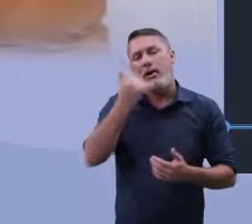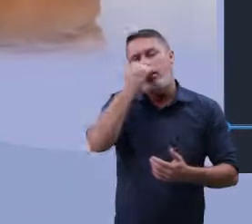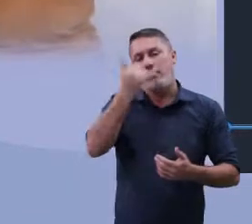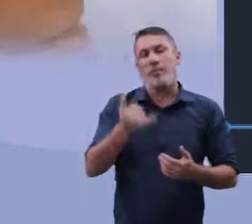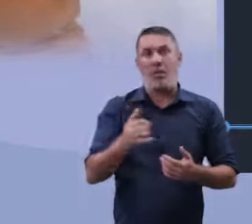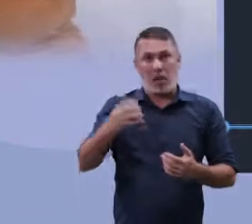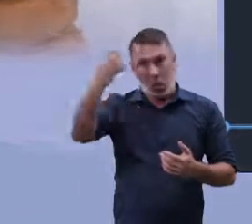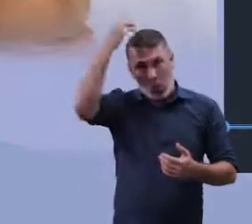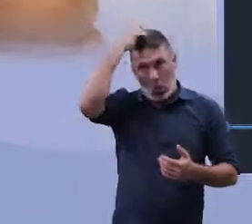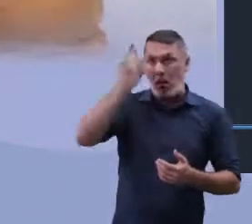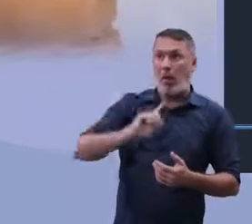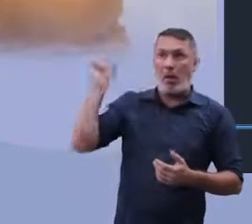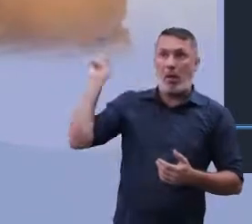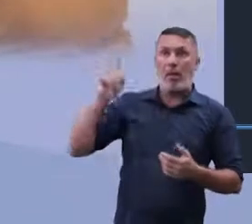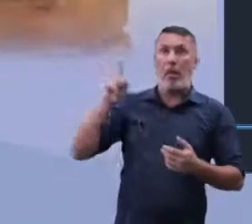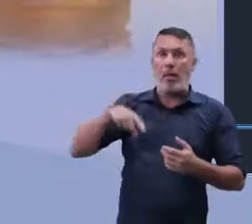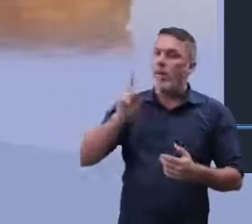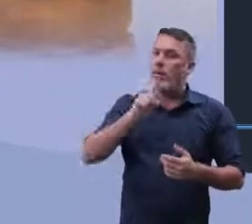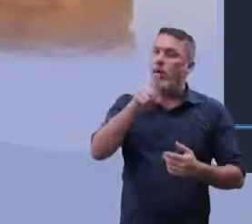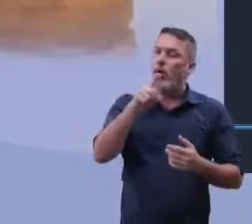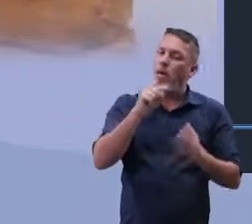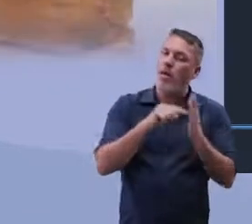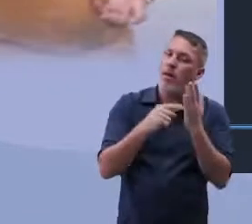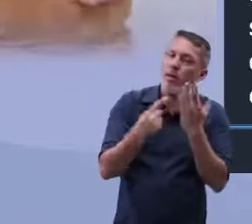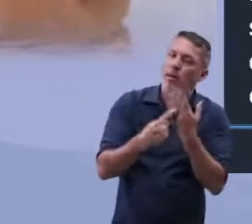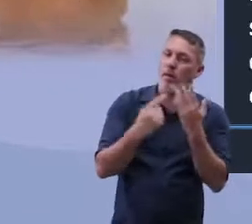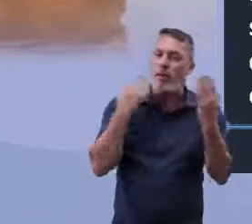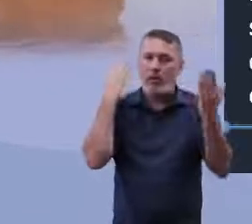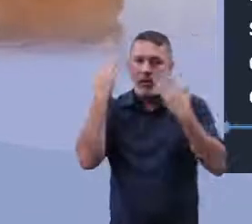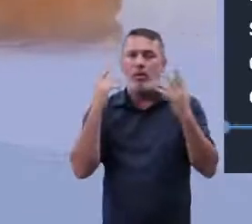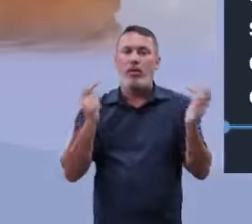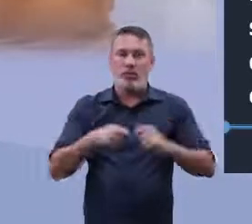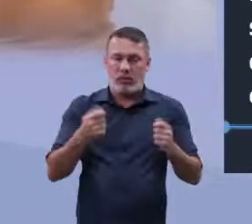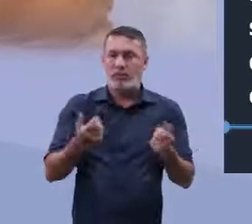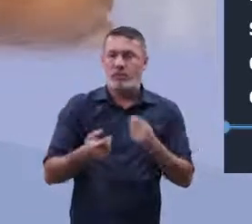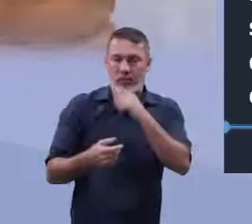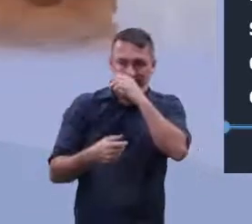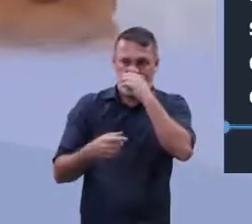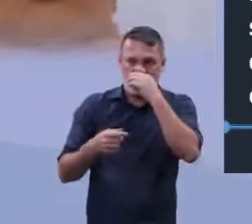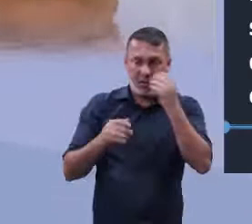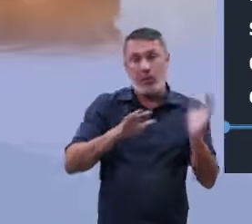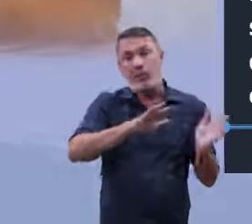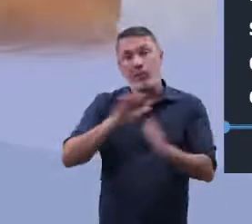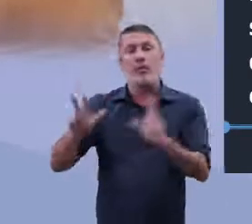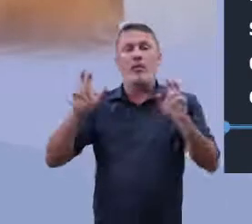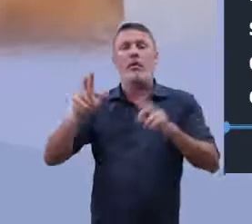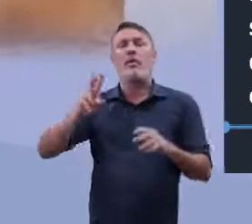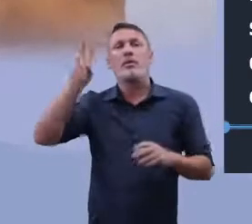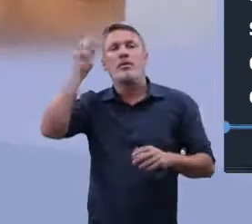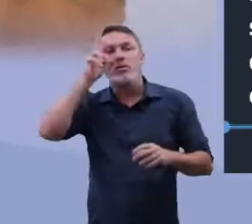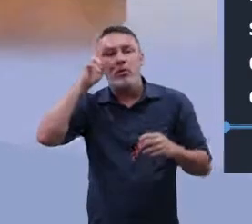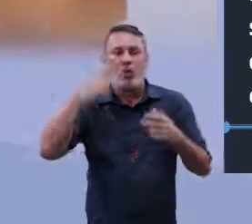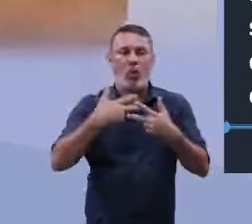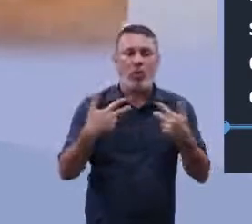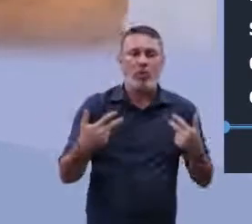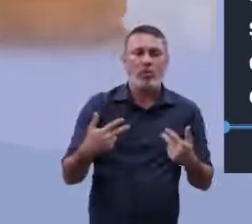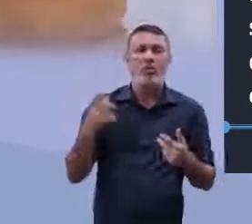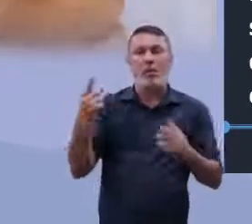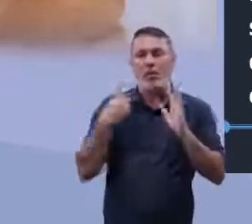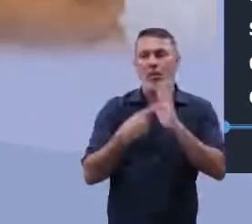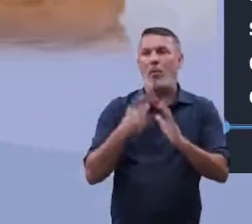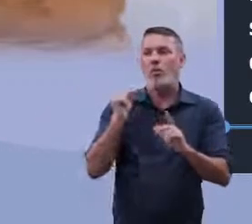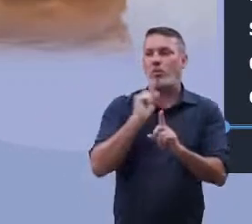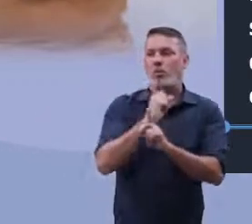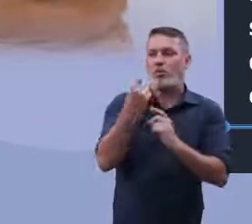por necessidade hoje. Não estou falando que eles são os culpados, mas é uma analogia que você pode fazer. Um outro documentário é a História das Coisas, que vai mostrar